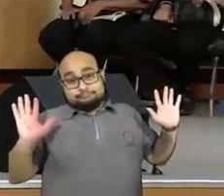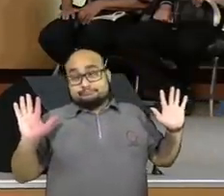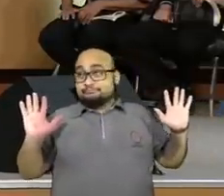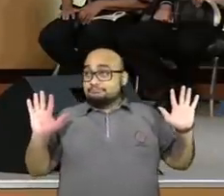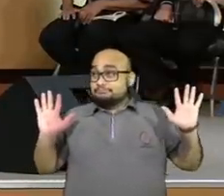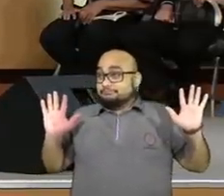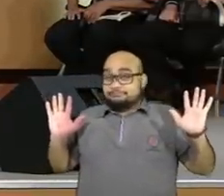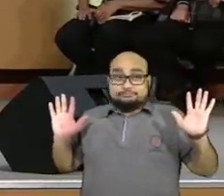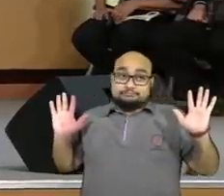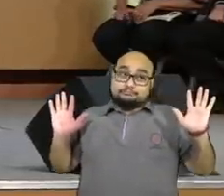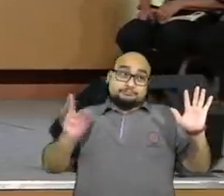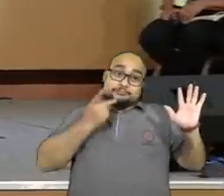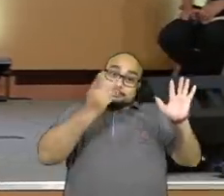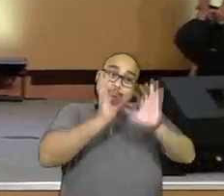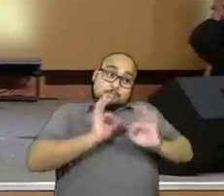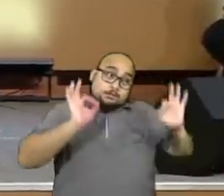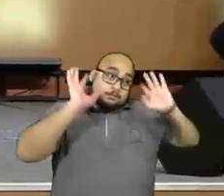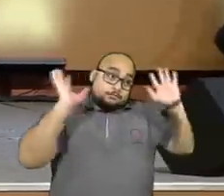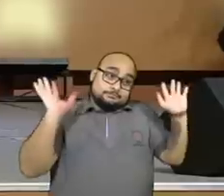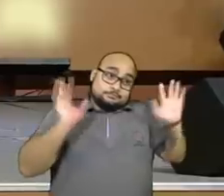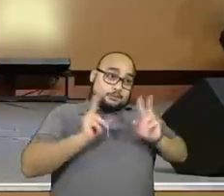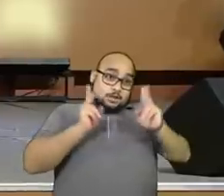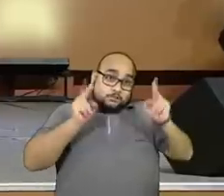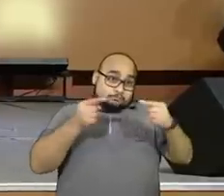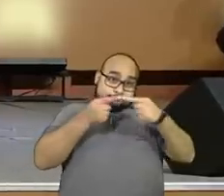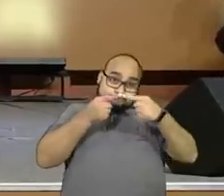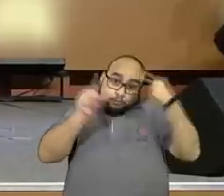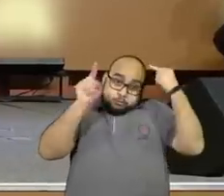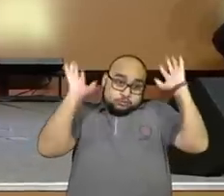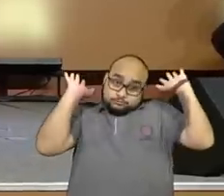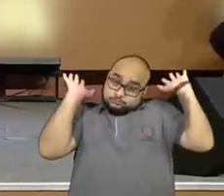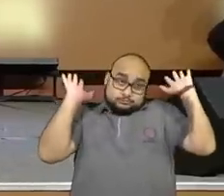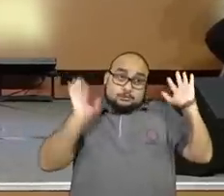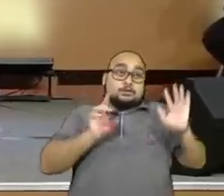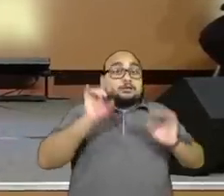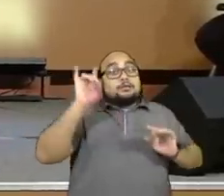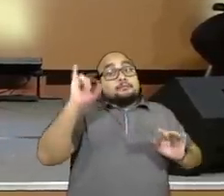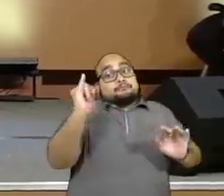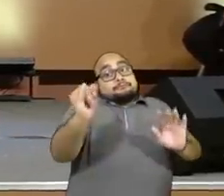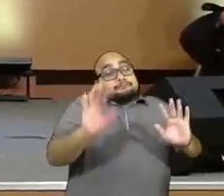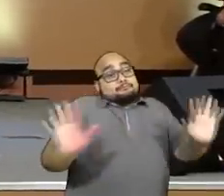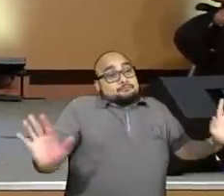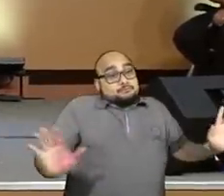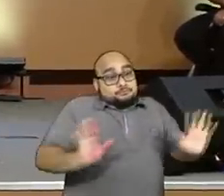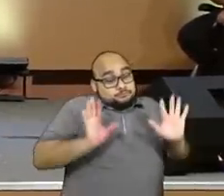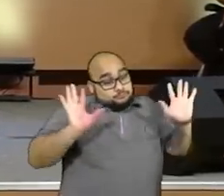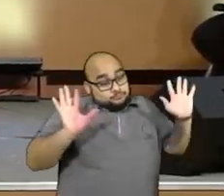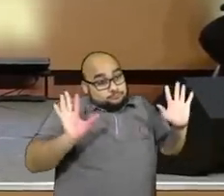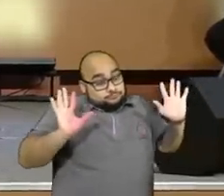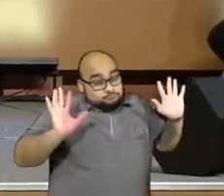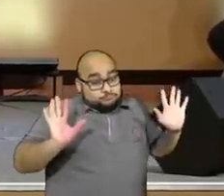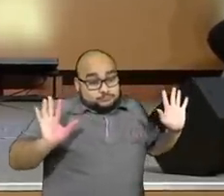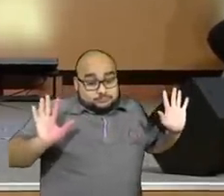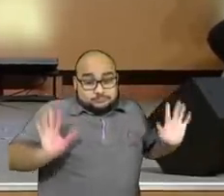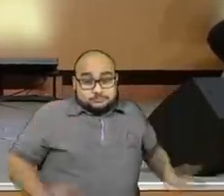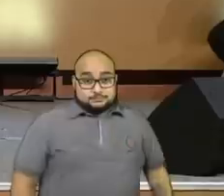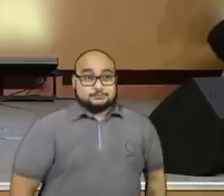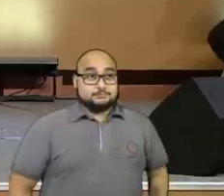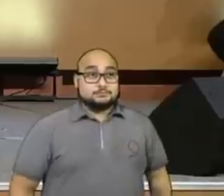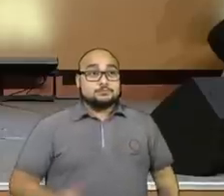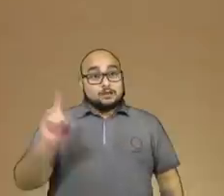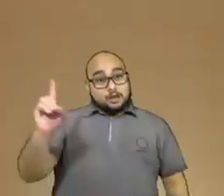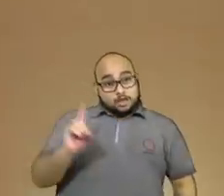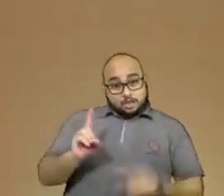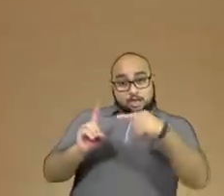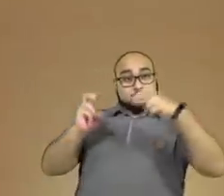A mensagem não tem nada a ver com isso, mas deixa eu aproveitar e falar. Uma vez chegou uma irmã para mim, queria fazer um gabinete, eu